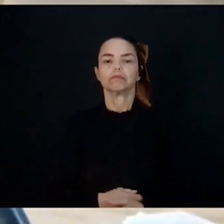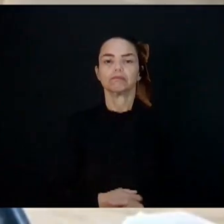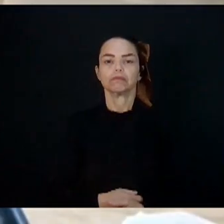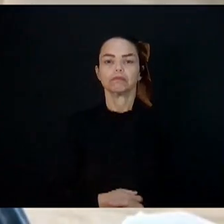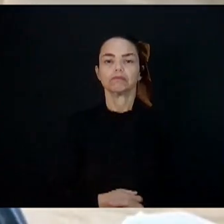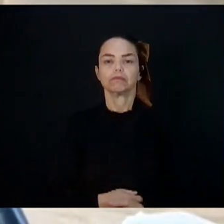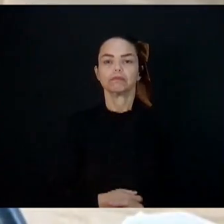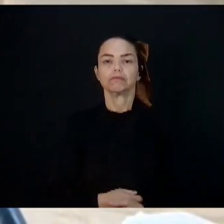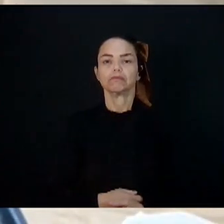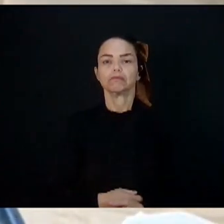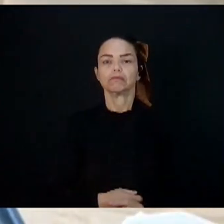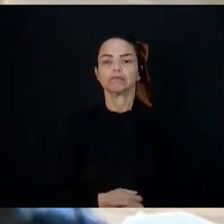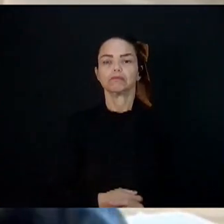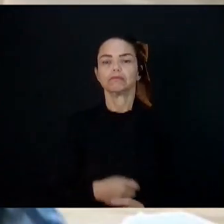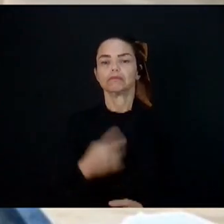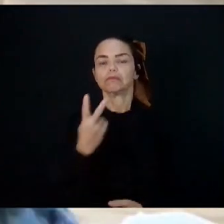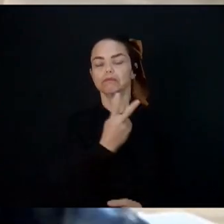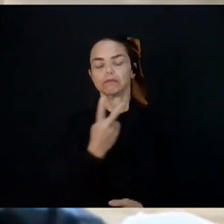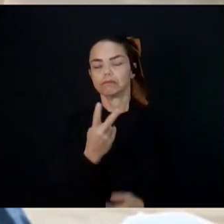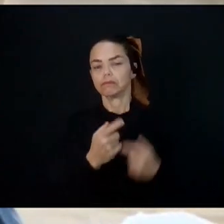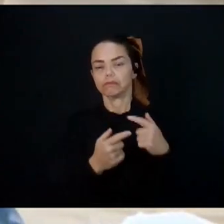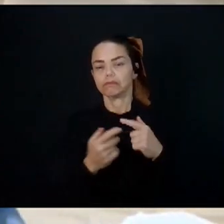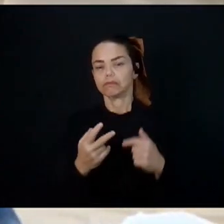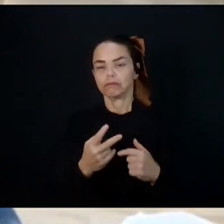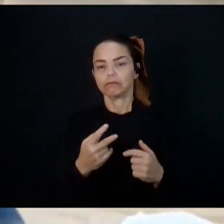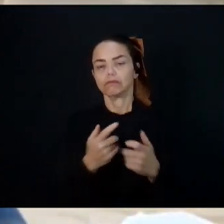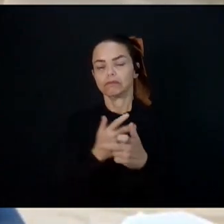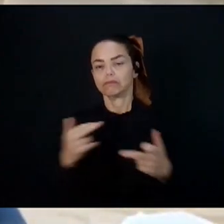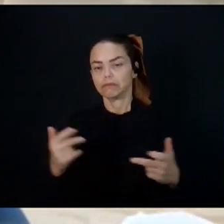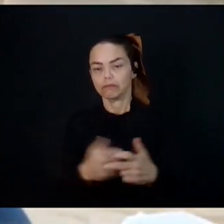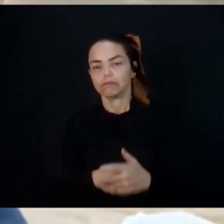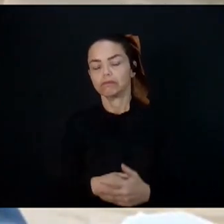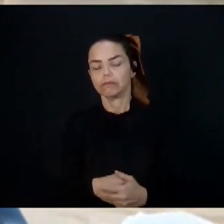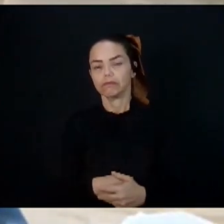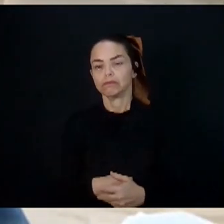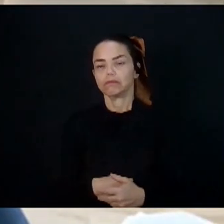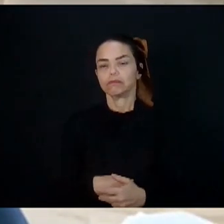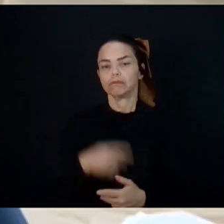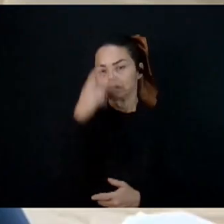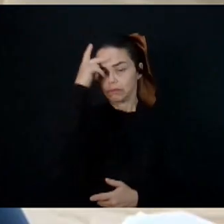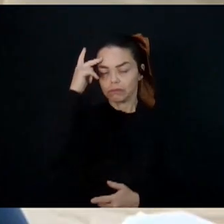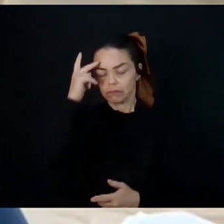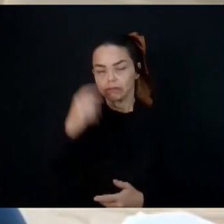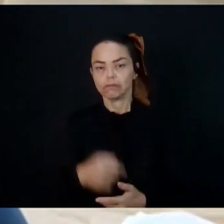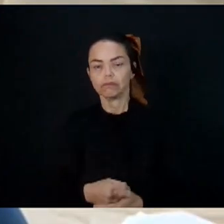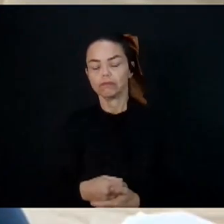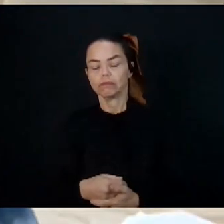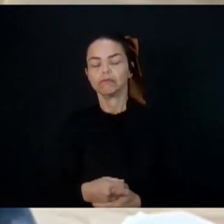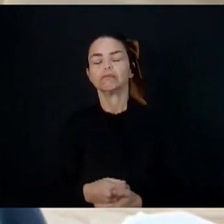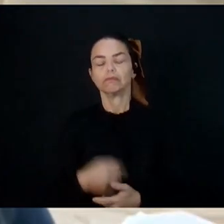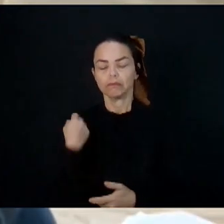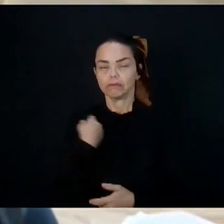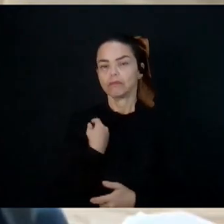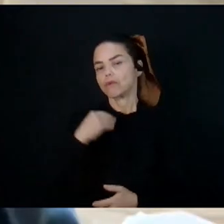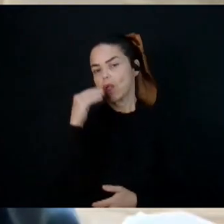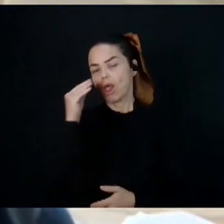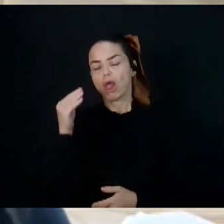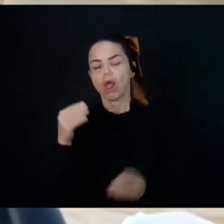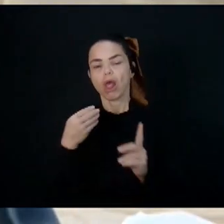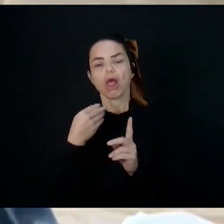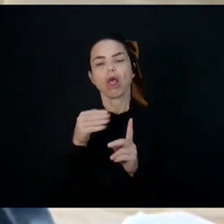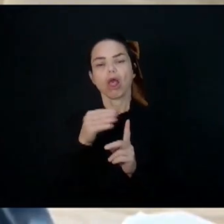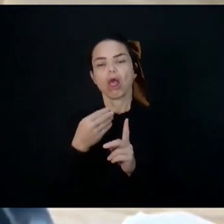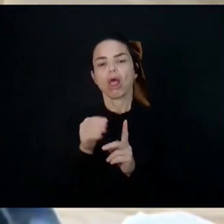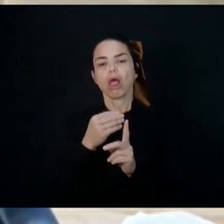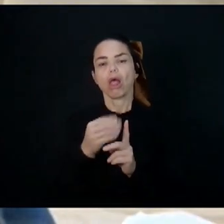As duas coisas, né? Eu acho que a pessoa que se coloca como frágil, ela tem uma